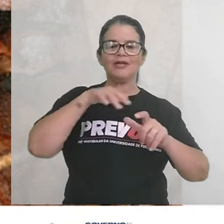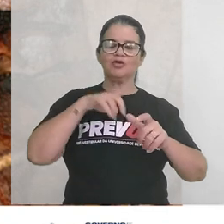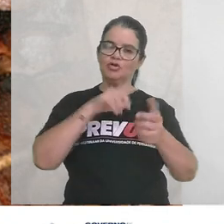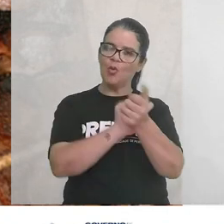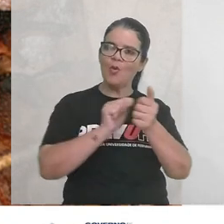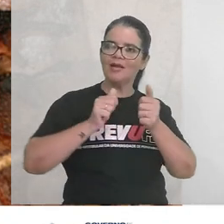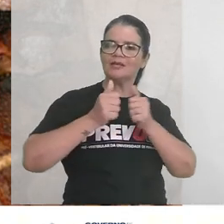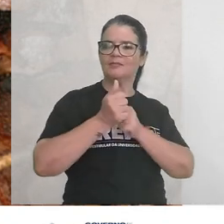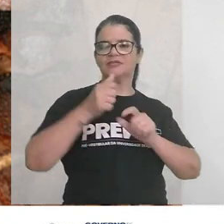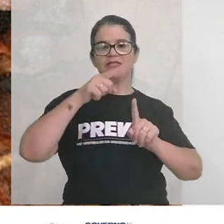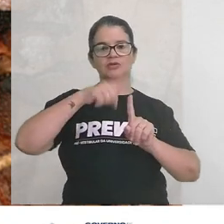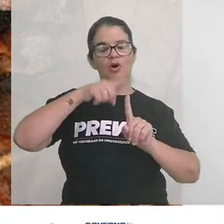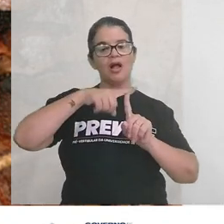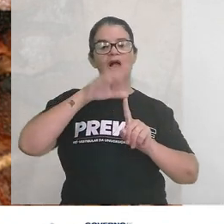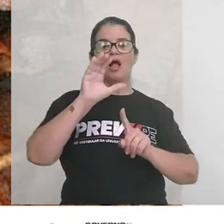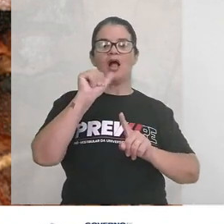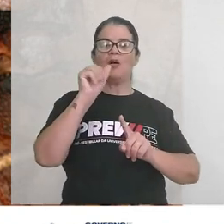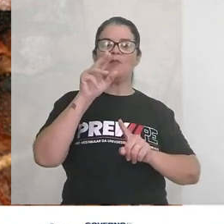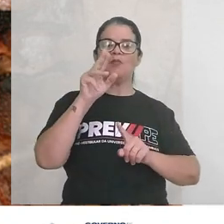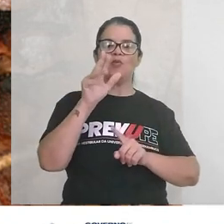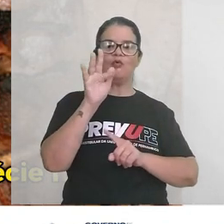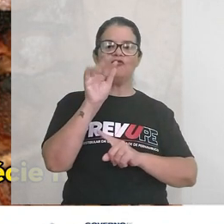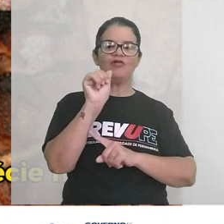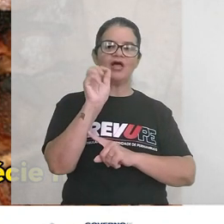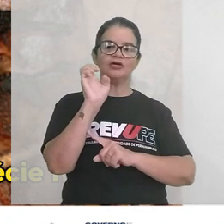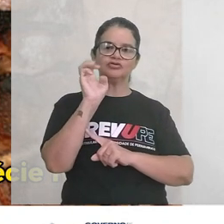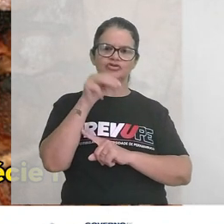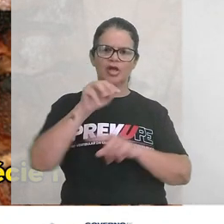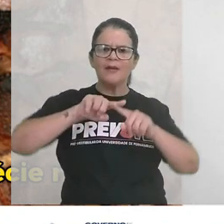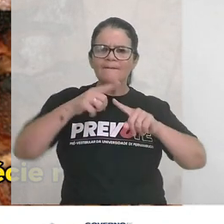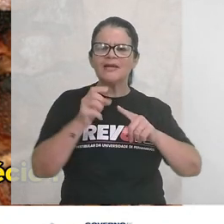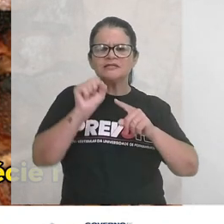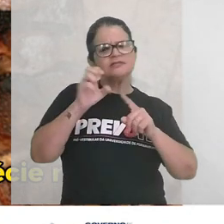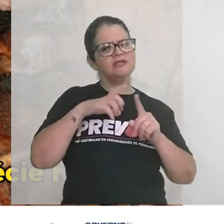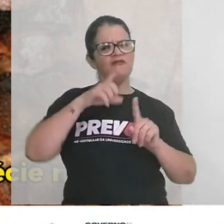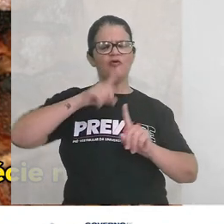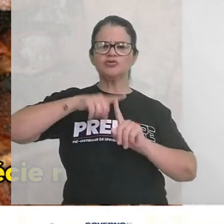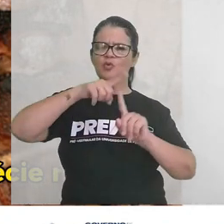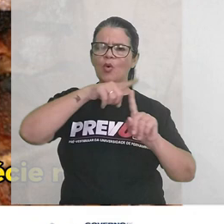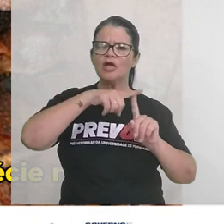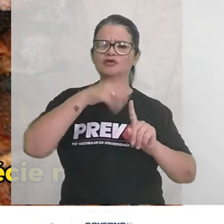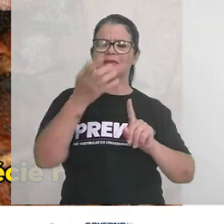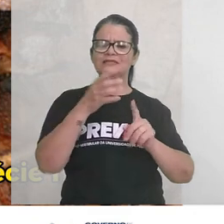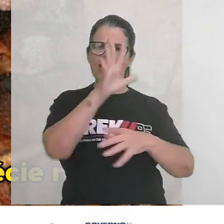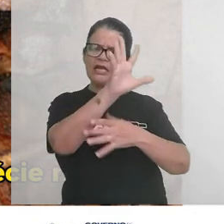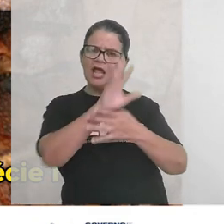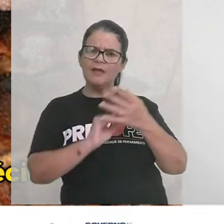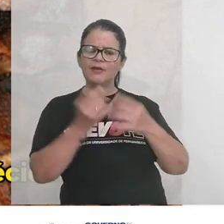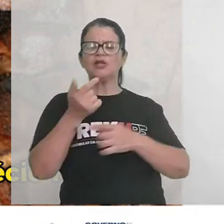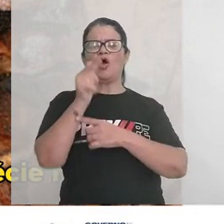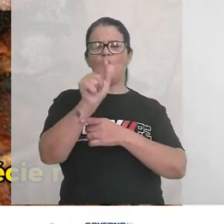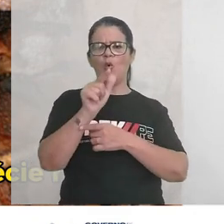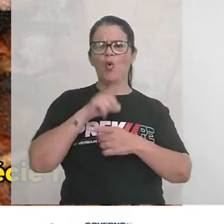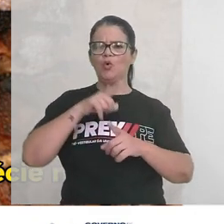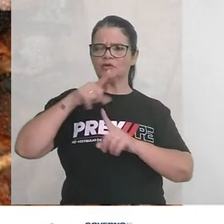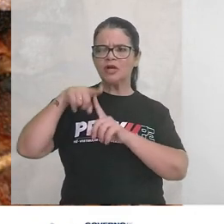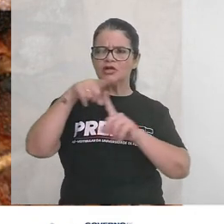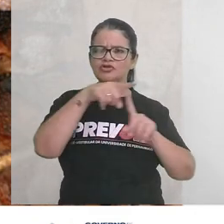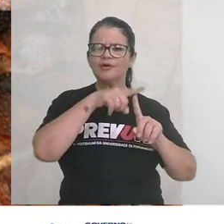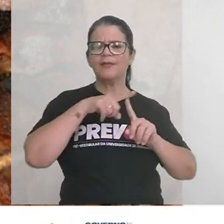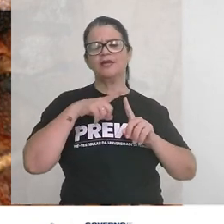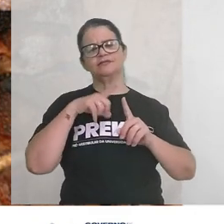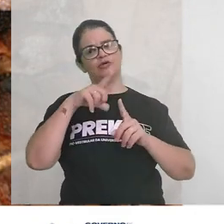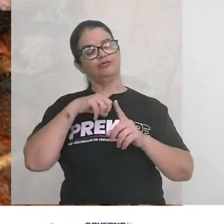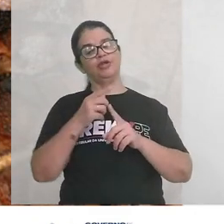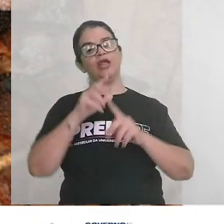adaptação do tipo camuflagem mas se fosse uma espécie que queria imitar outra espécie né eu